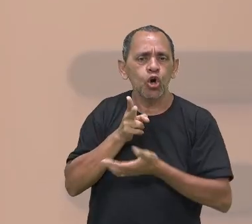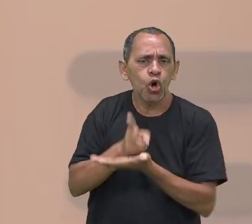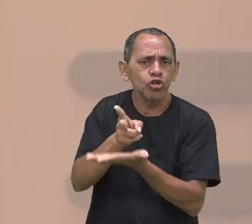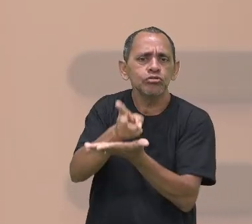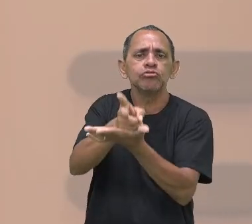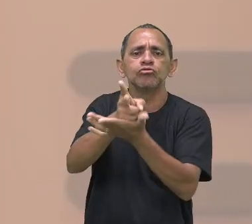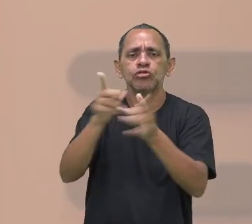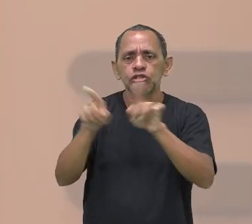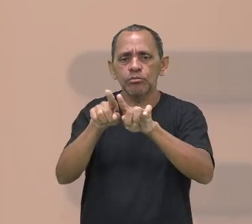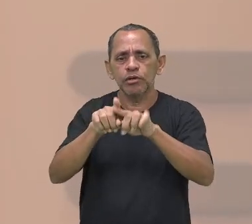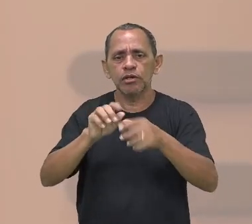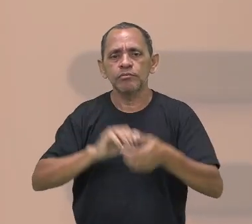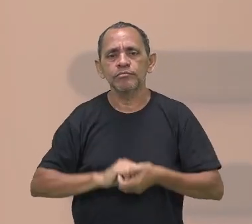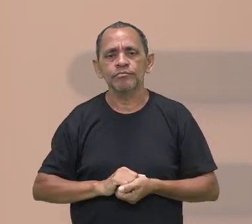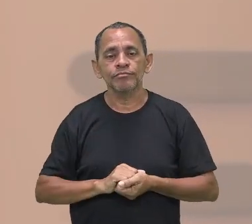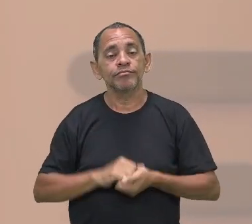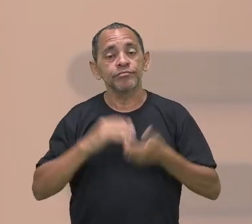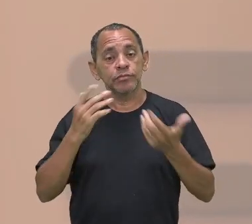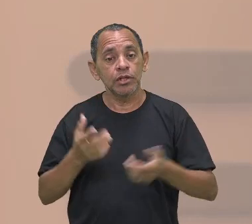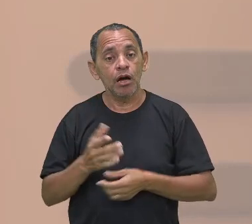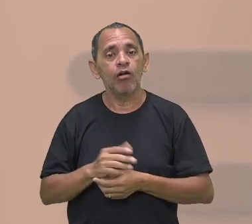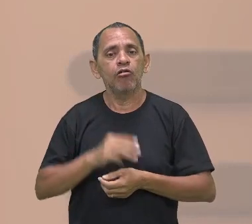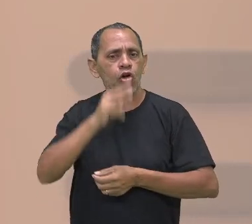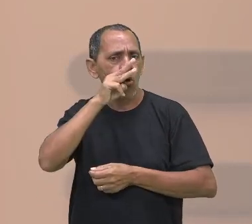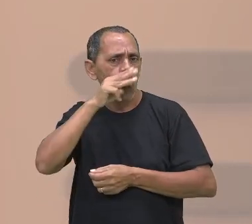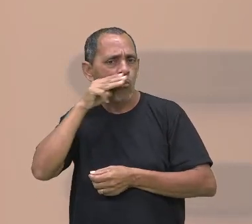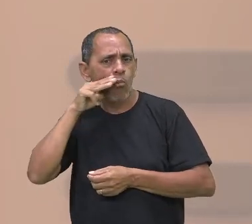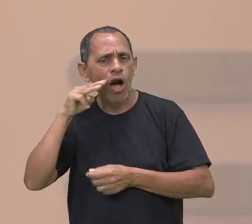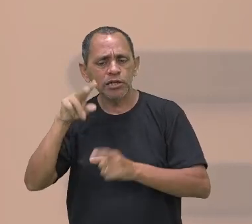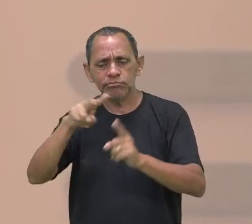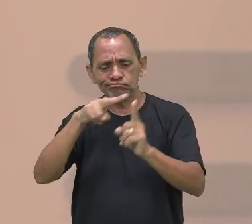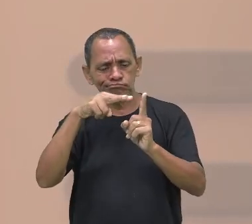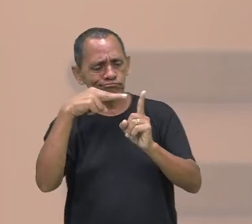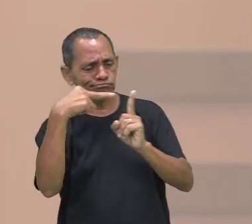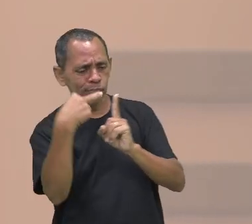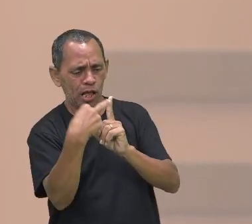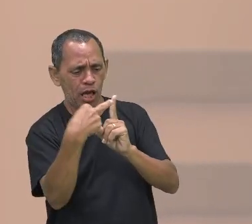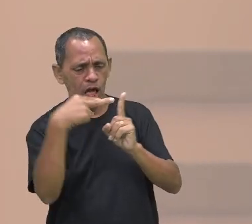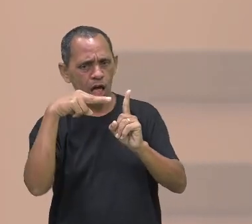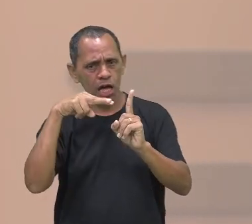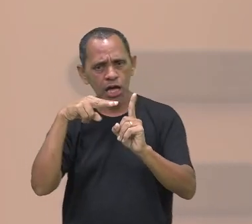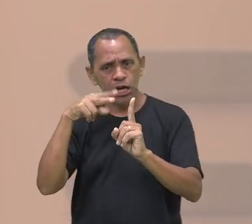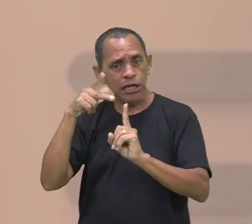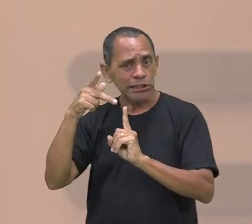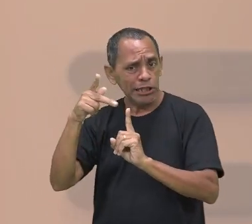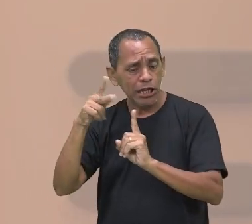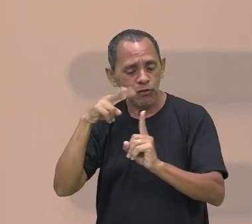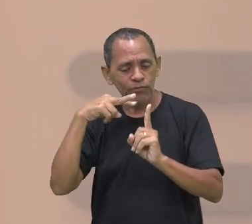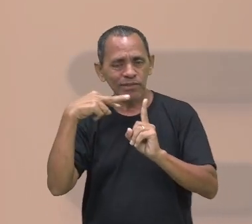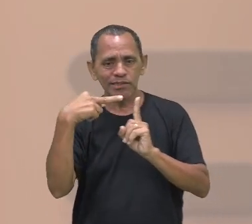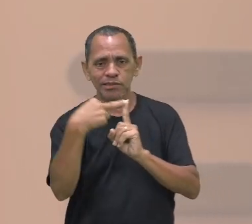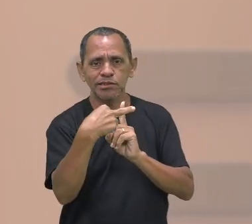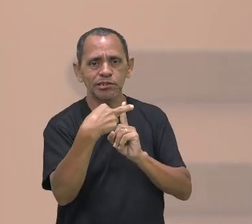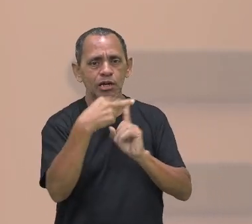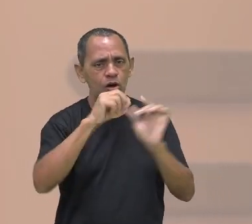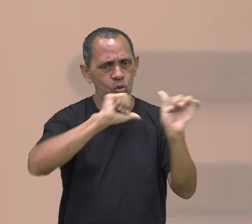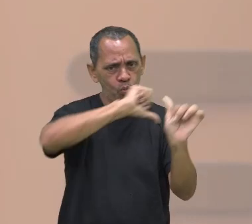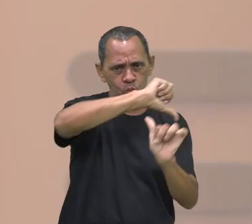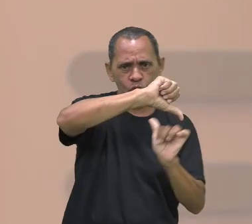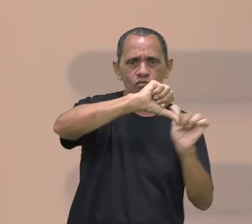forma que Marx vê a sociedade em movimento. Tese, antíntese,